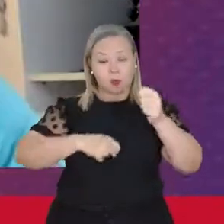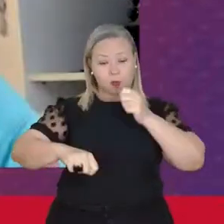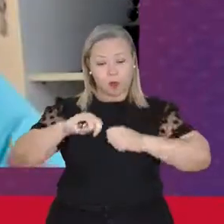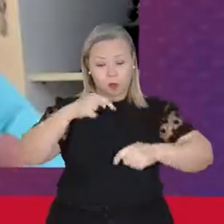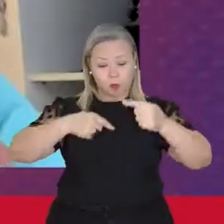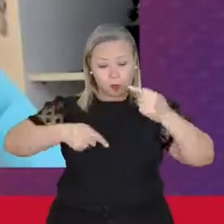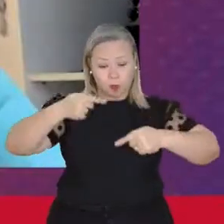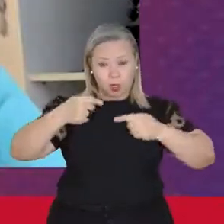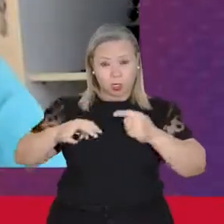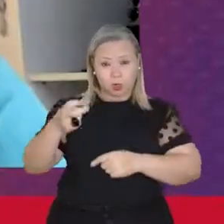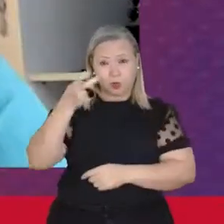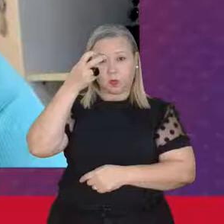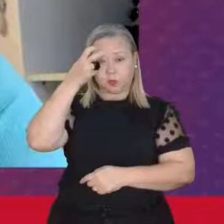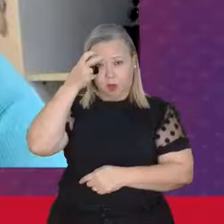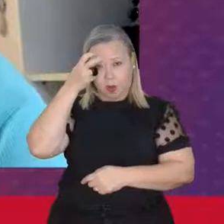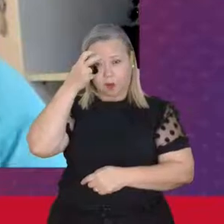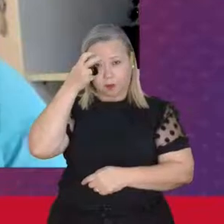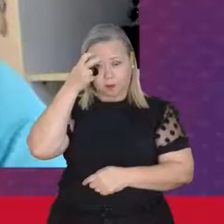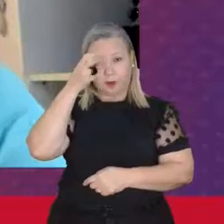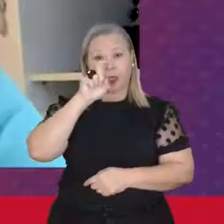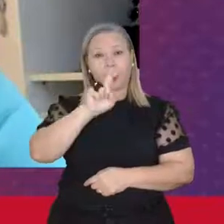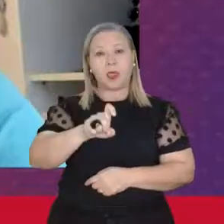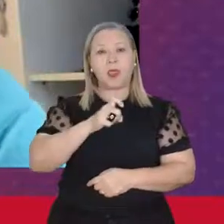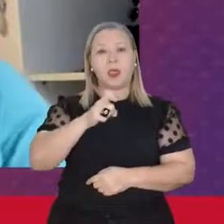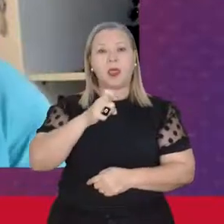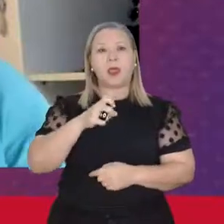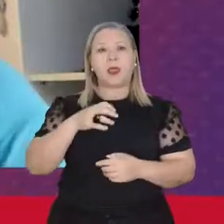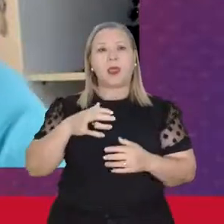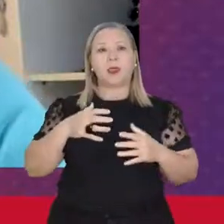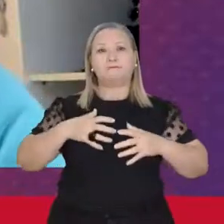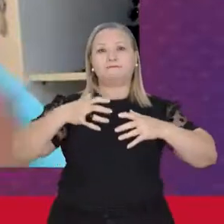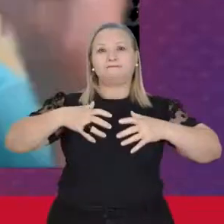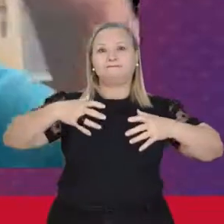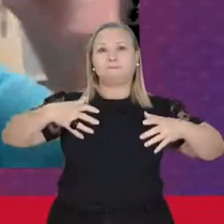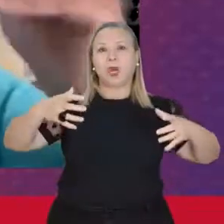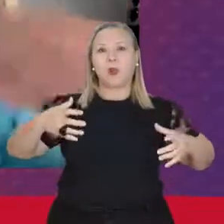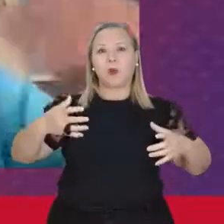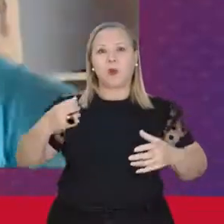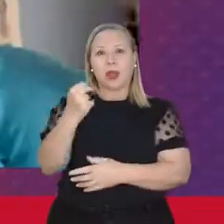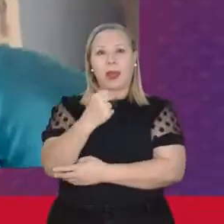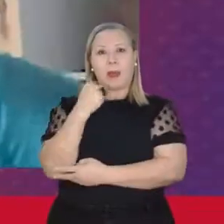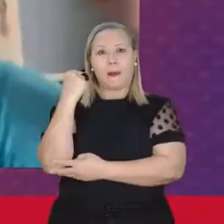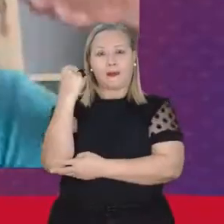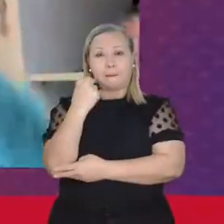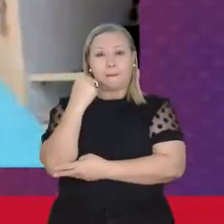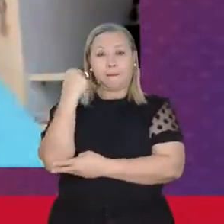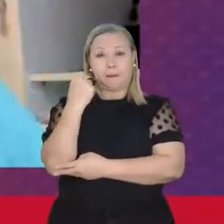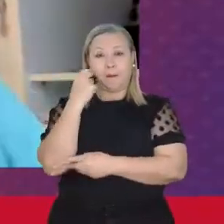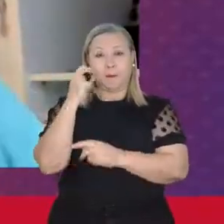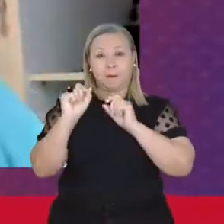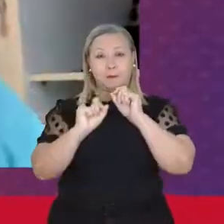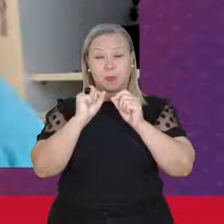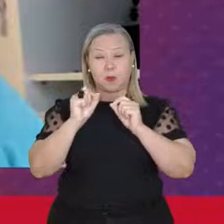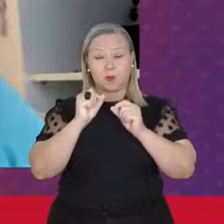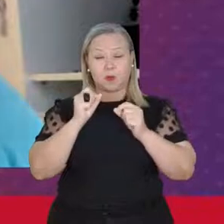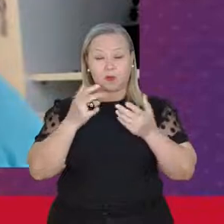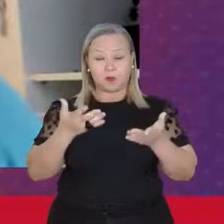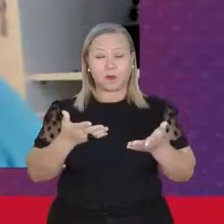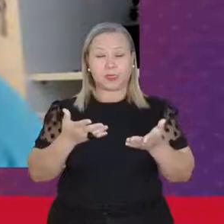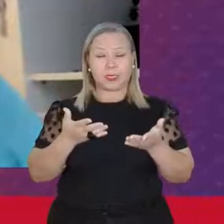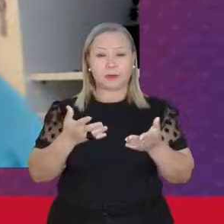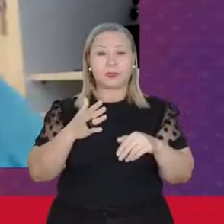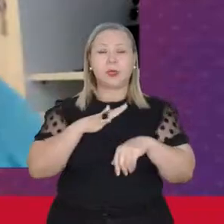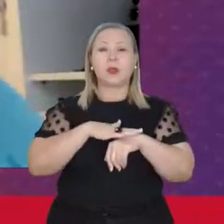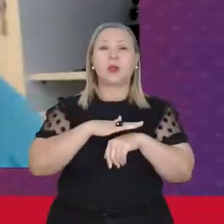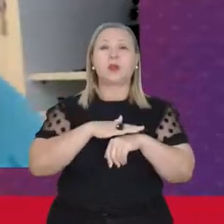política, cultural, ela é maior, ela se agrava quando você faz, né, você segmenta,